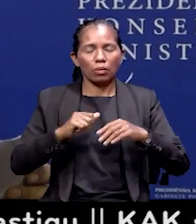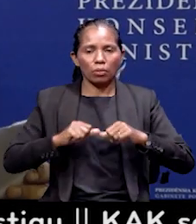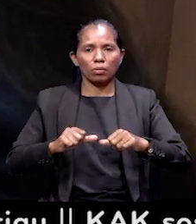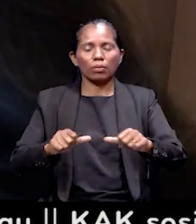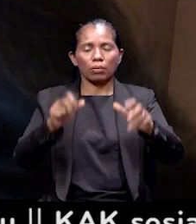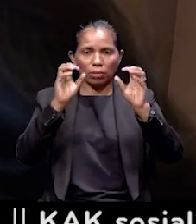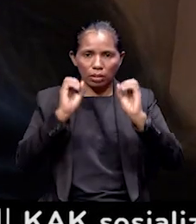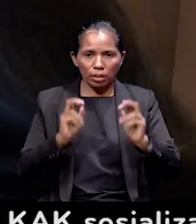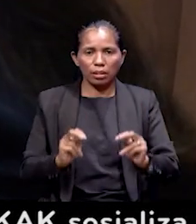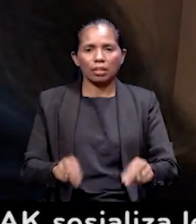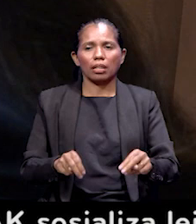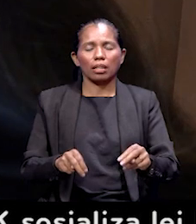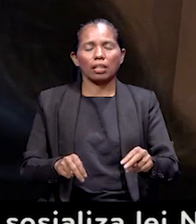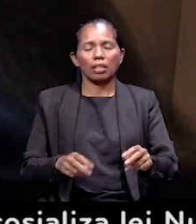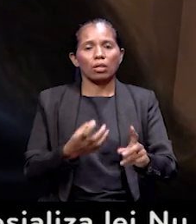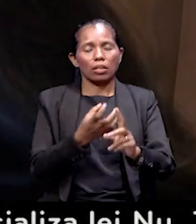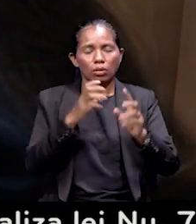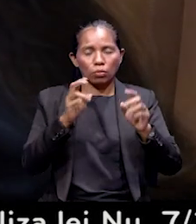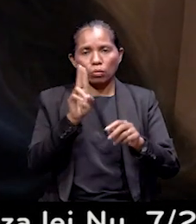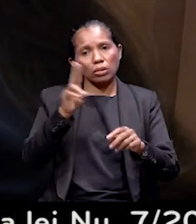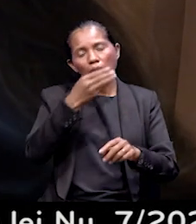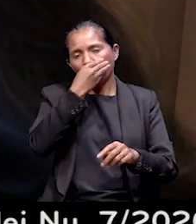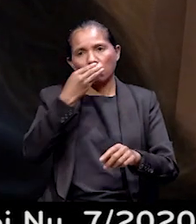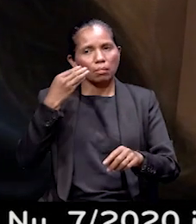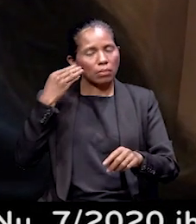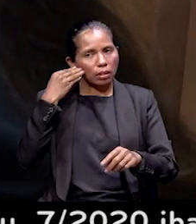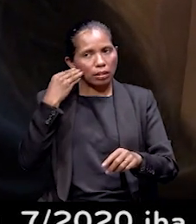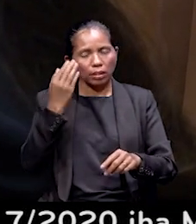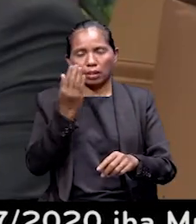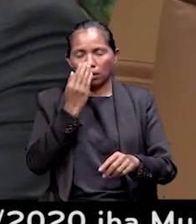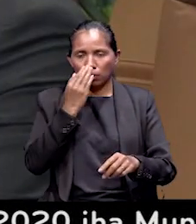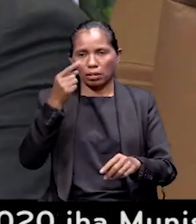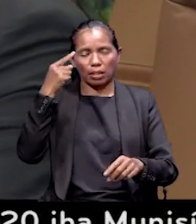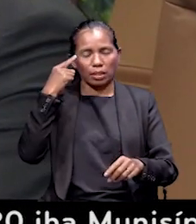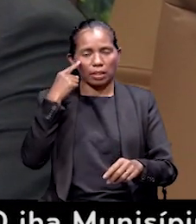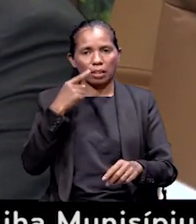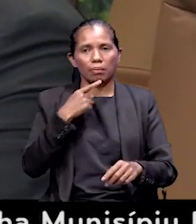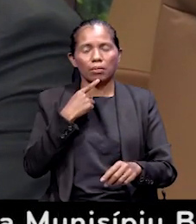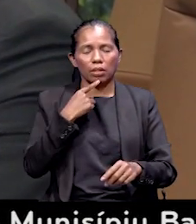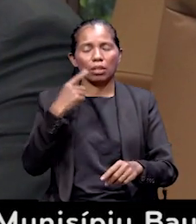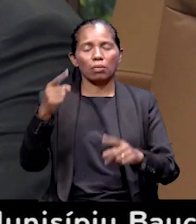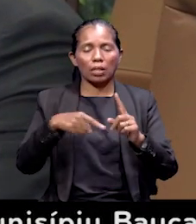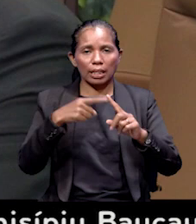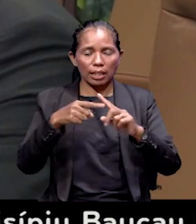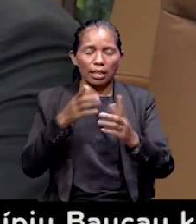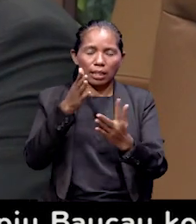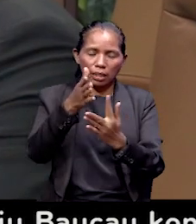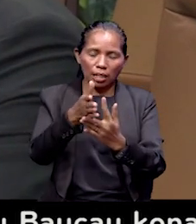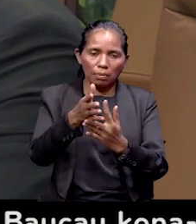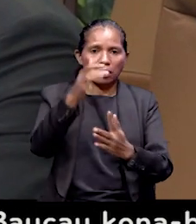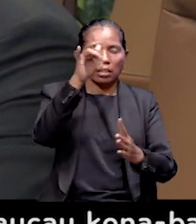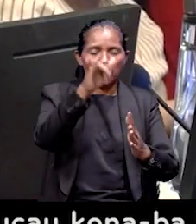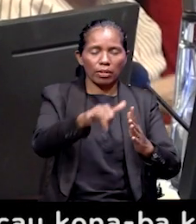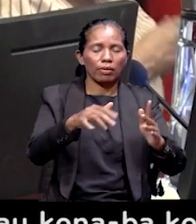obriga a tu utiliza máscara o ingnia nebe ataca inus no ibun. Bainhira ha karaktama kahela iha fatin